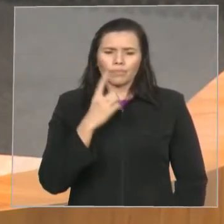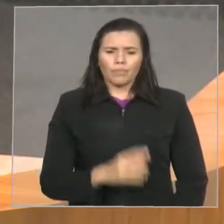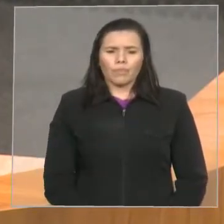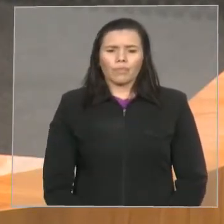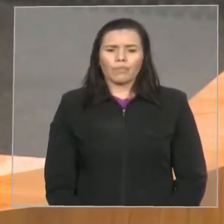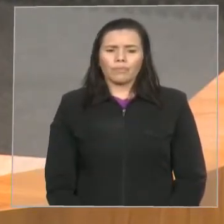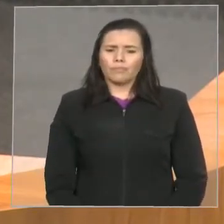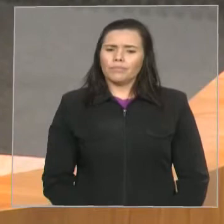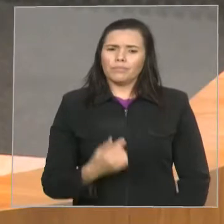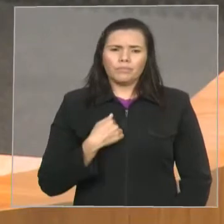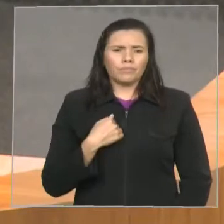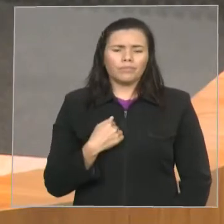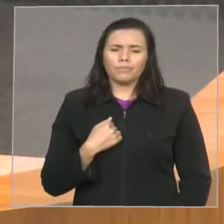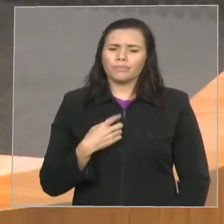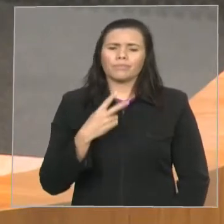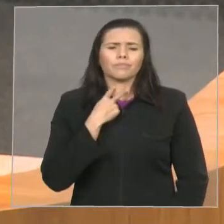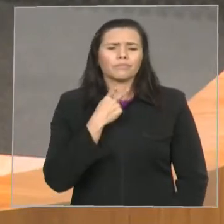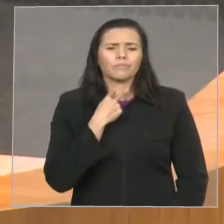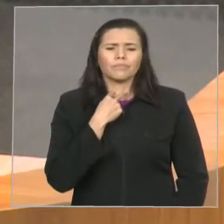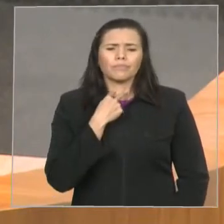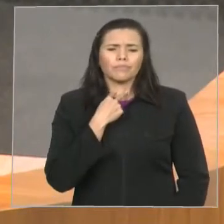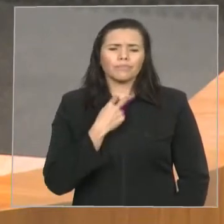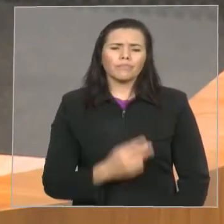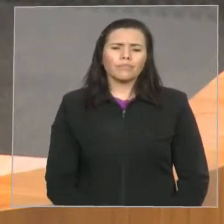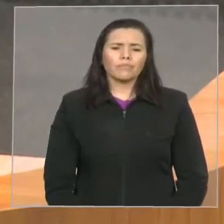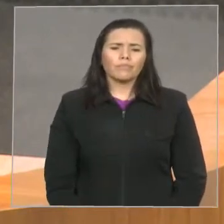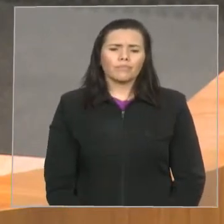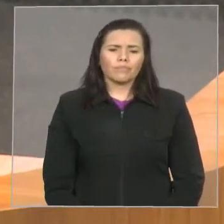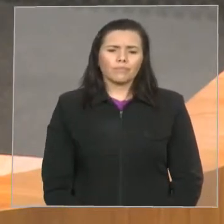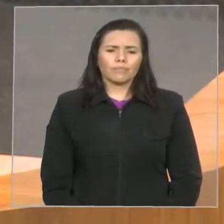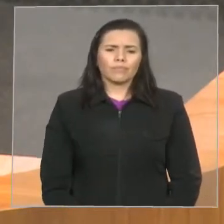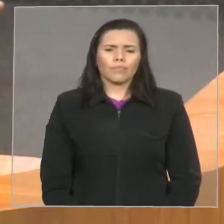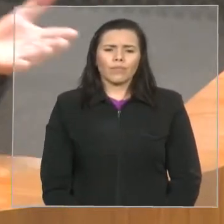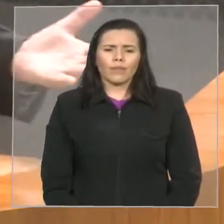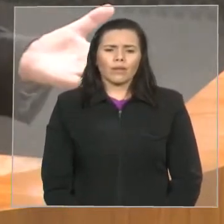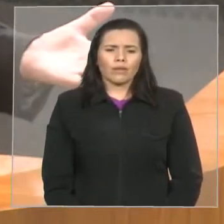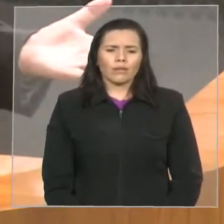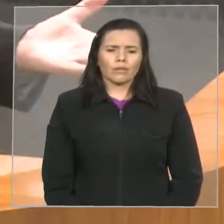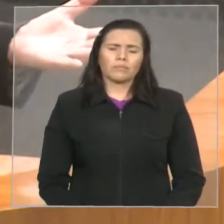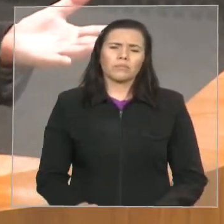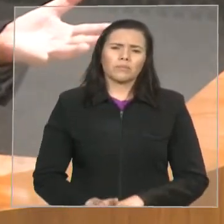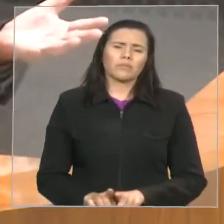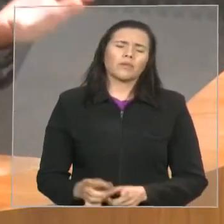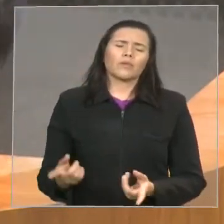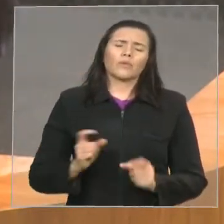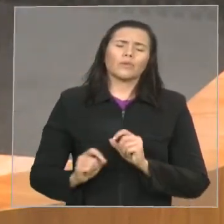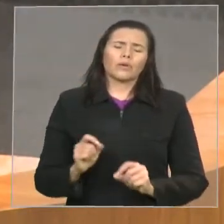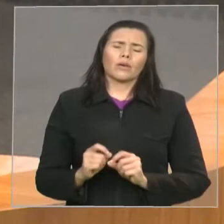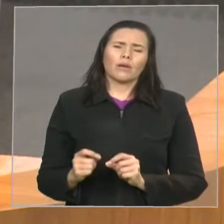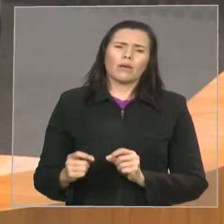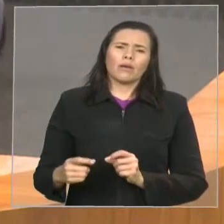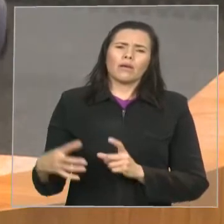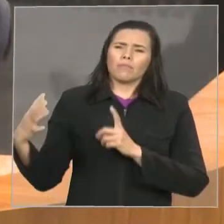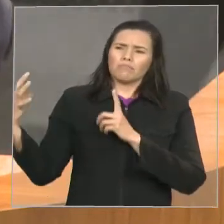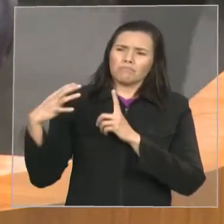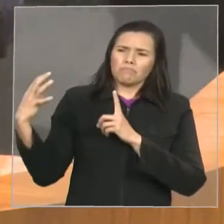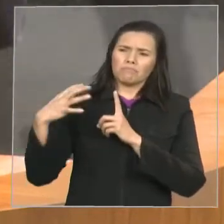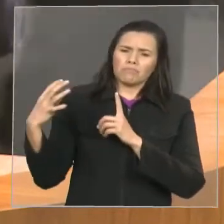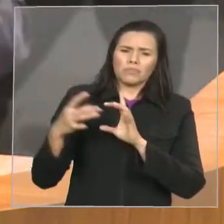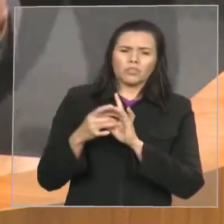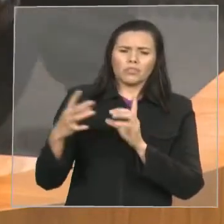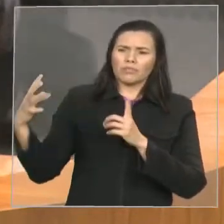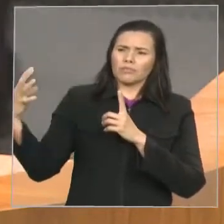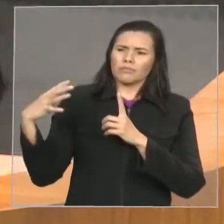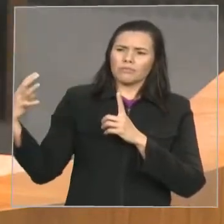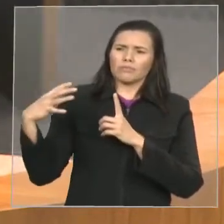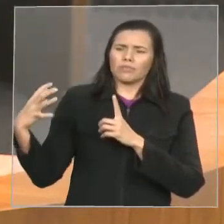se submeter a um problema pessoal do secretário com a classe. Nós não podemos deixar que